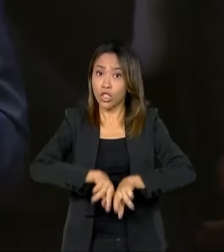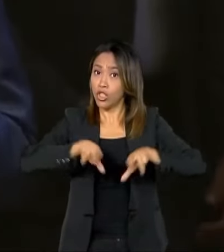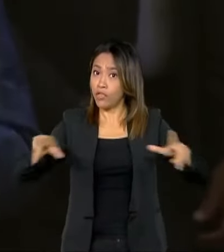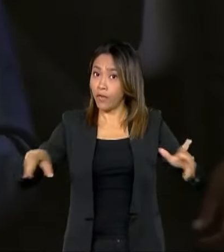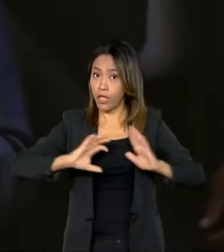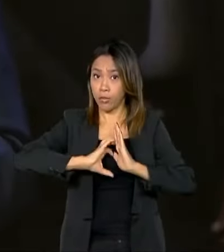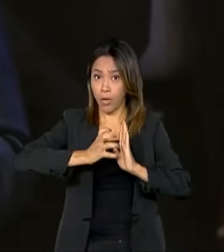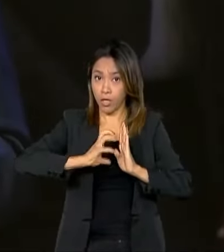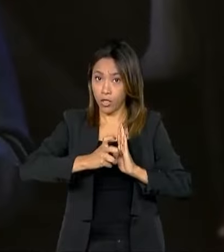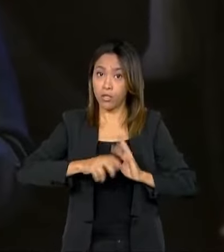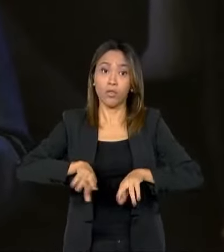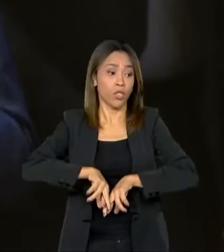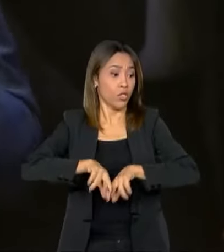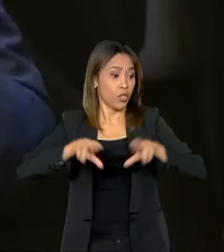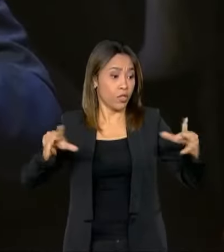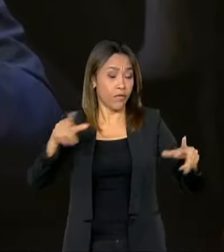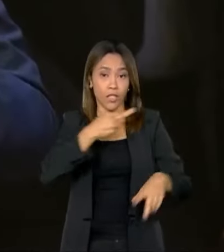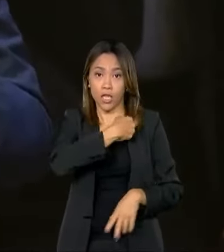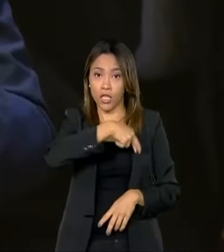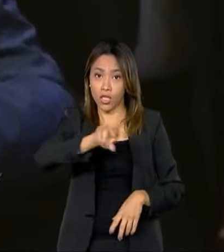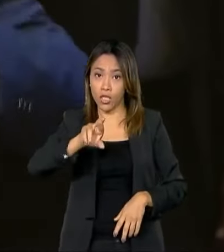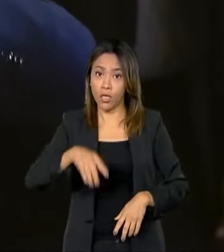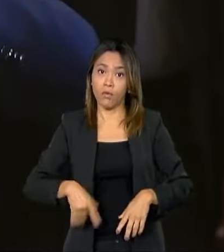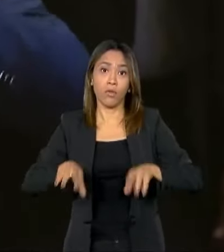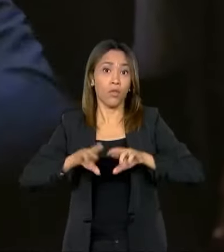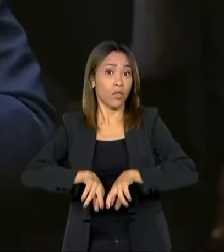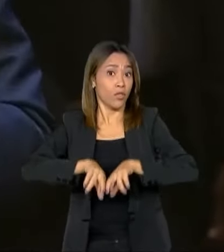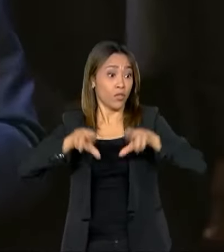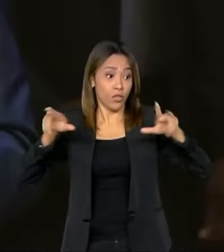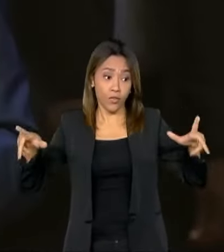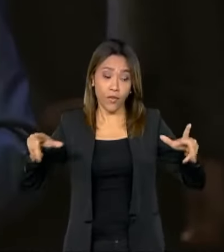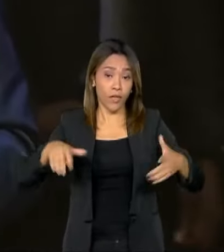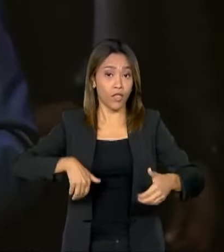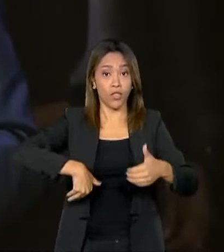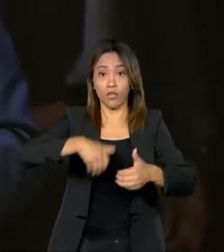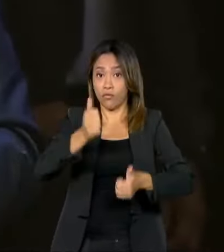ser de religiões diferentes, torcer aqui em Minas Gerais para times diferentes.